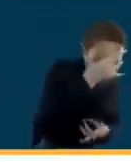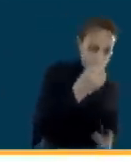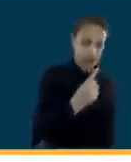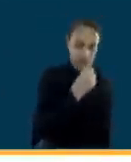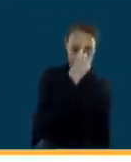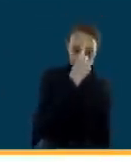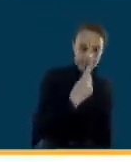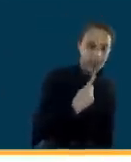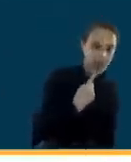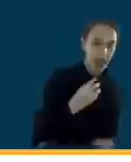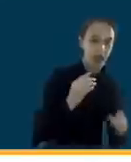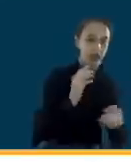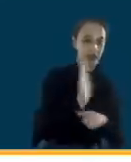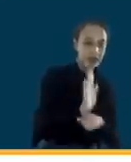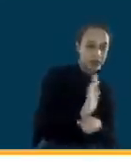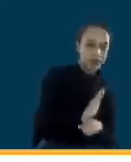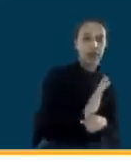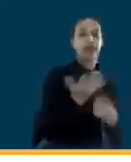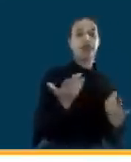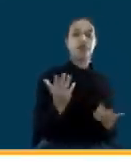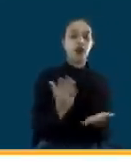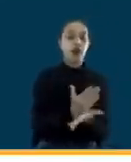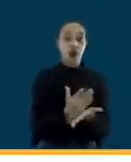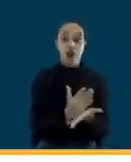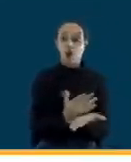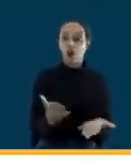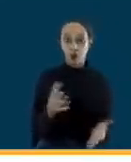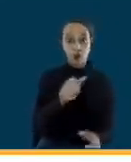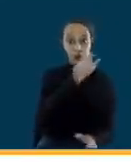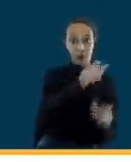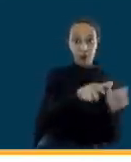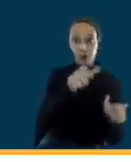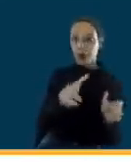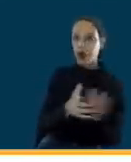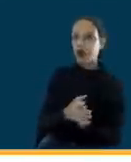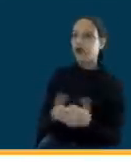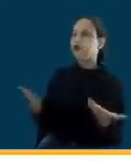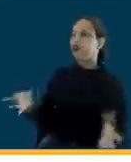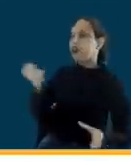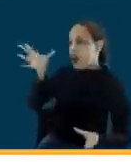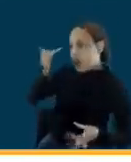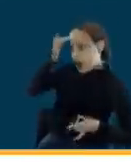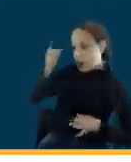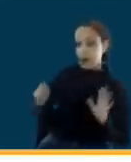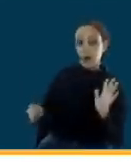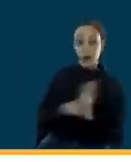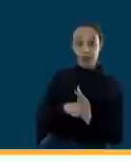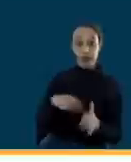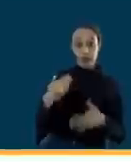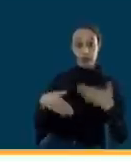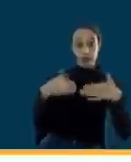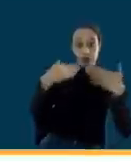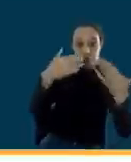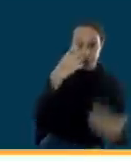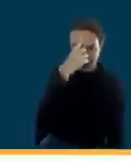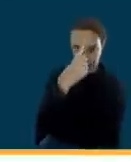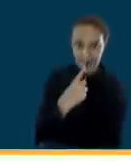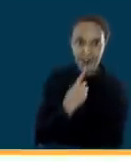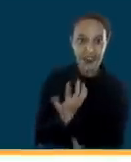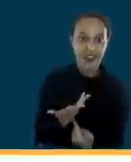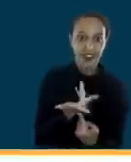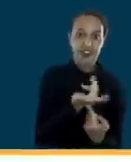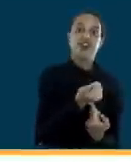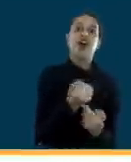das artes visuais reivindicam que a performance é parte do processo das artes visuais, junto